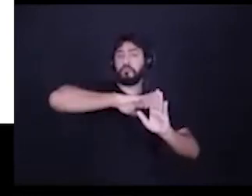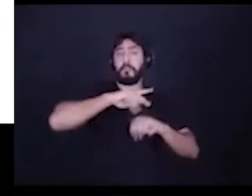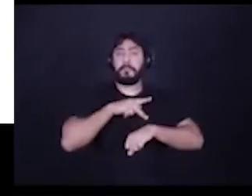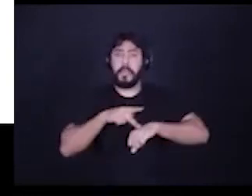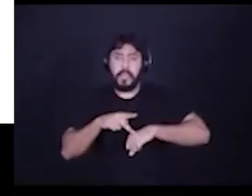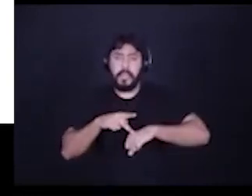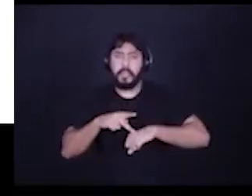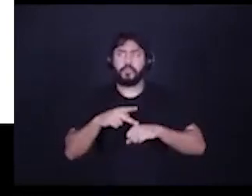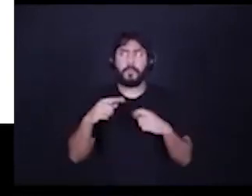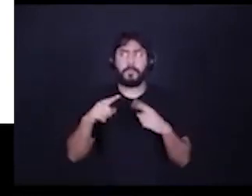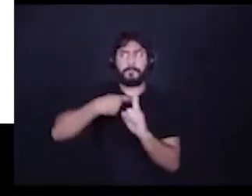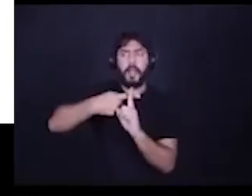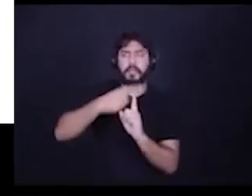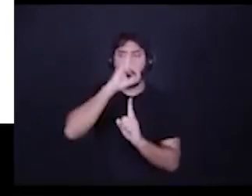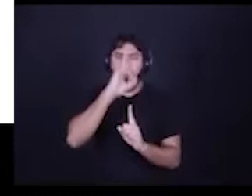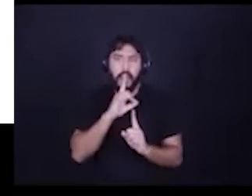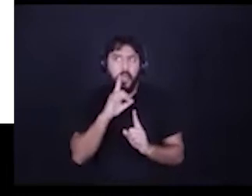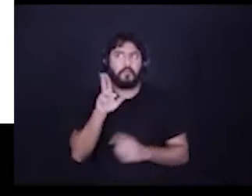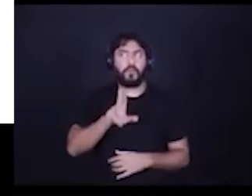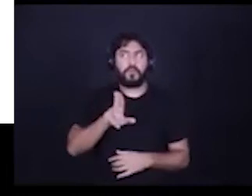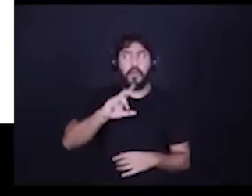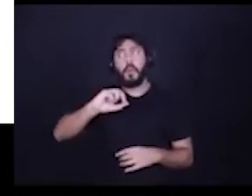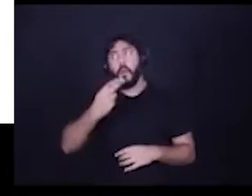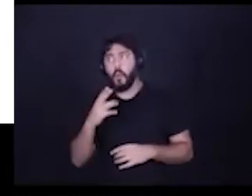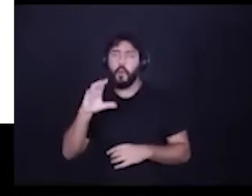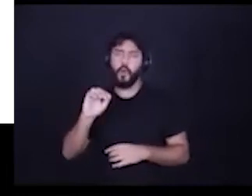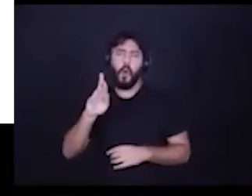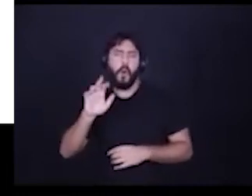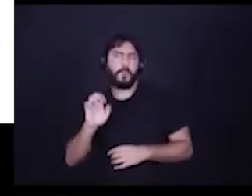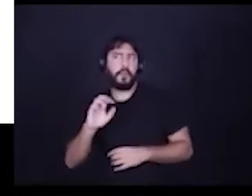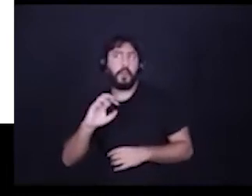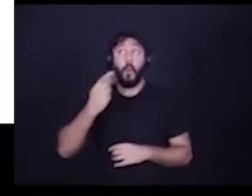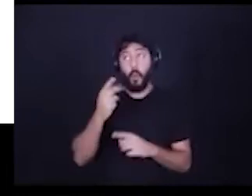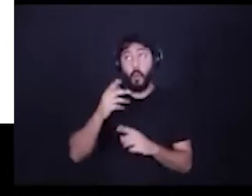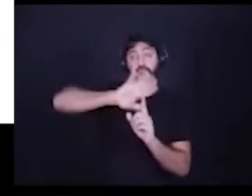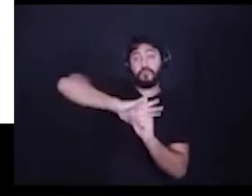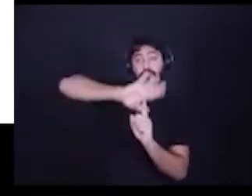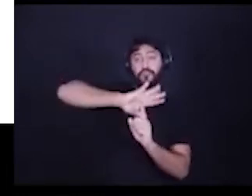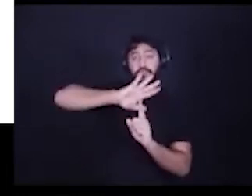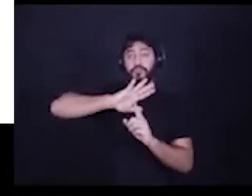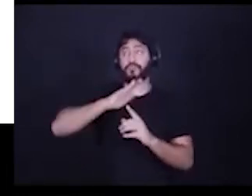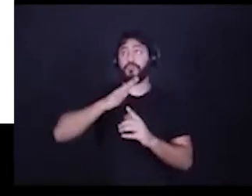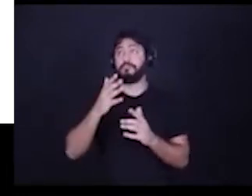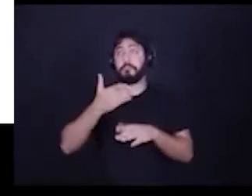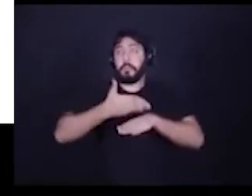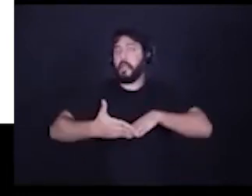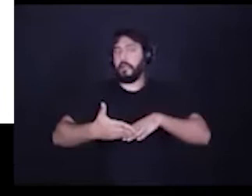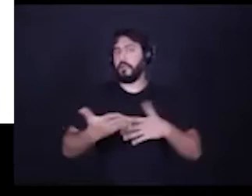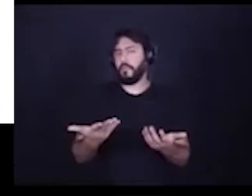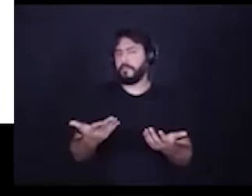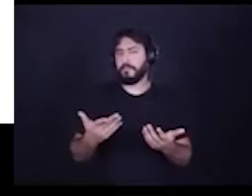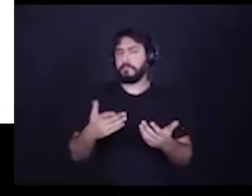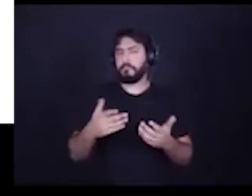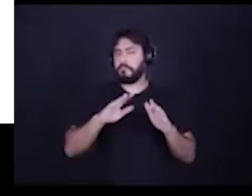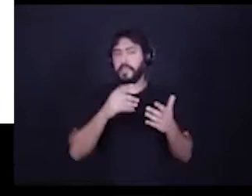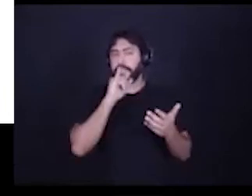do amarelo, ou desse tom de cobre, eu vou usar talvez o fundo branco. Quão literal eu vou ser, quão menos